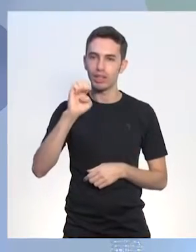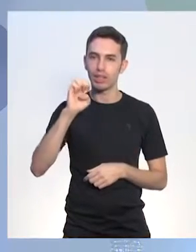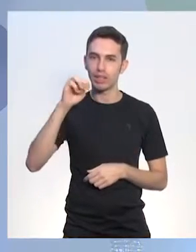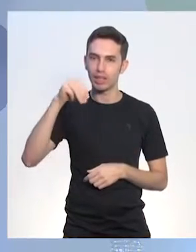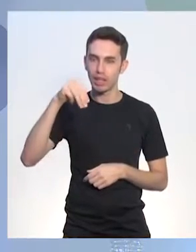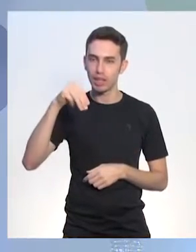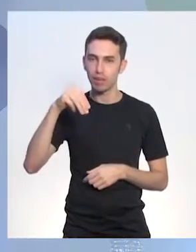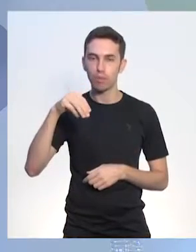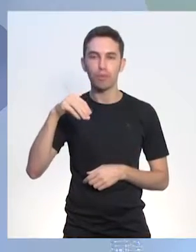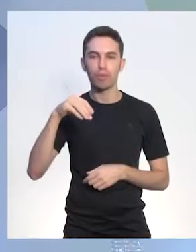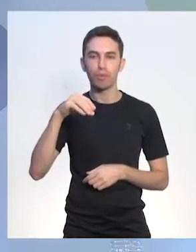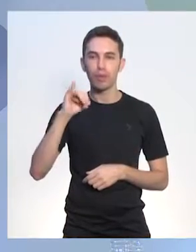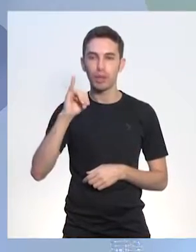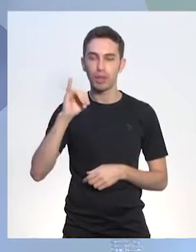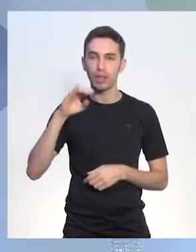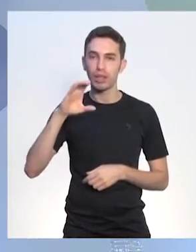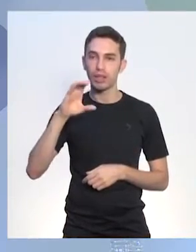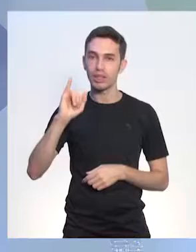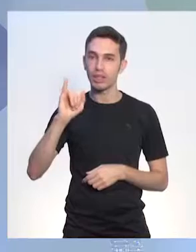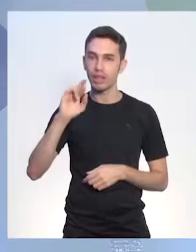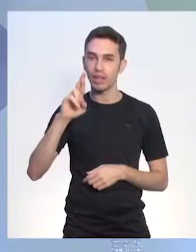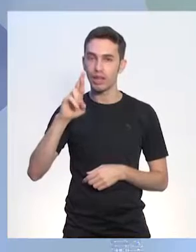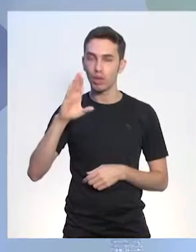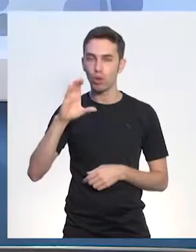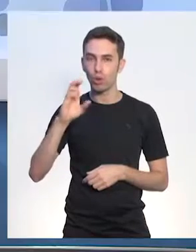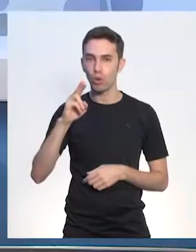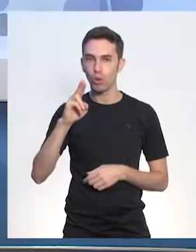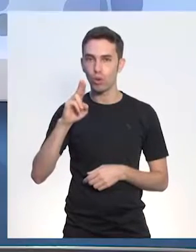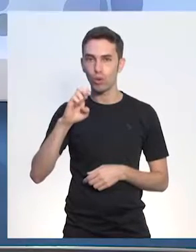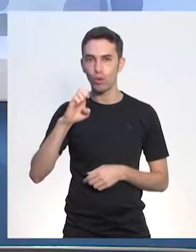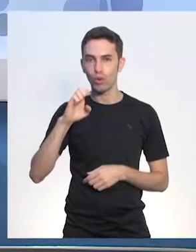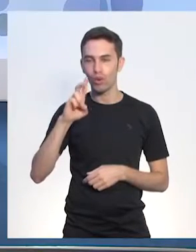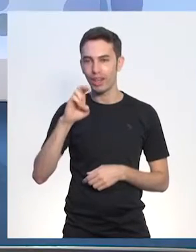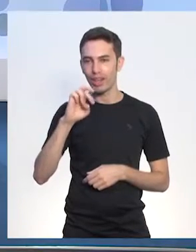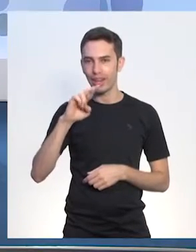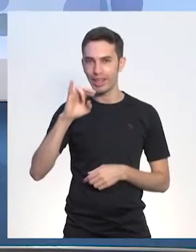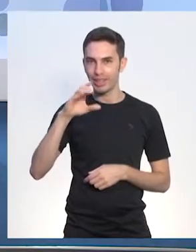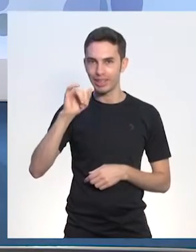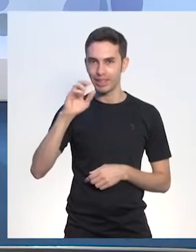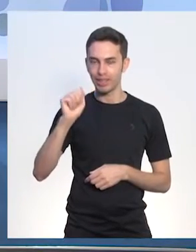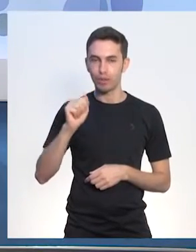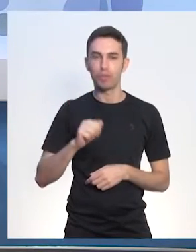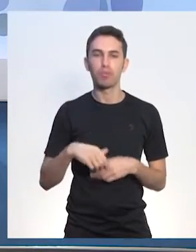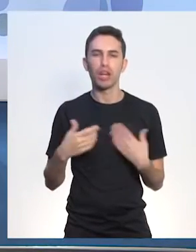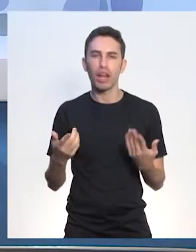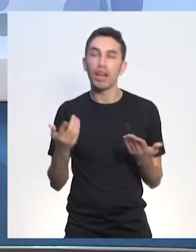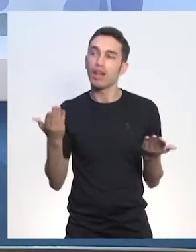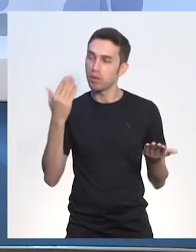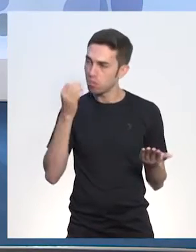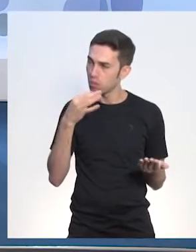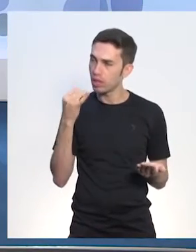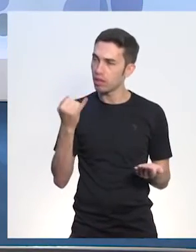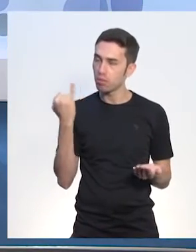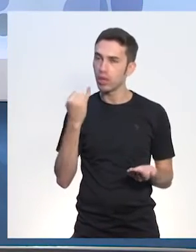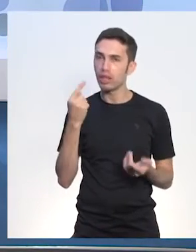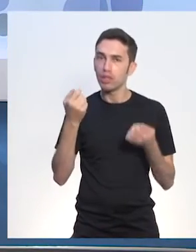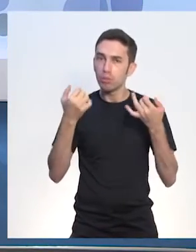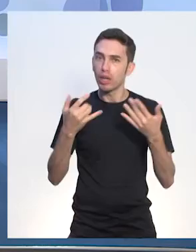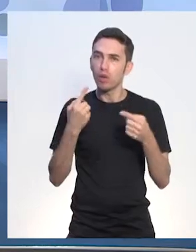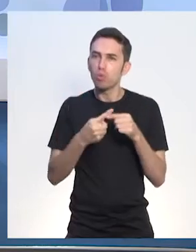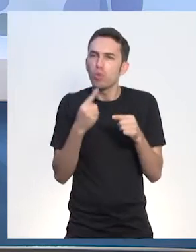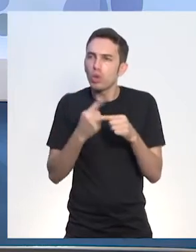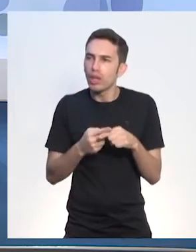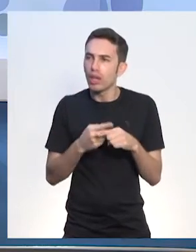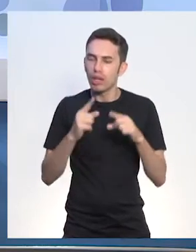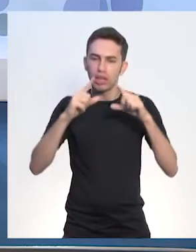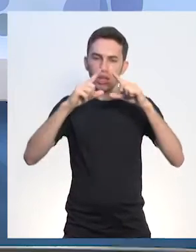poder compreender por que a gente fala que a soma dos ângulos internos de um triângulo é sempre 180. E falar